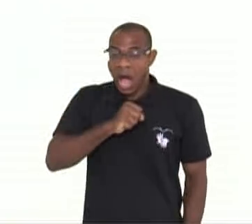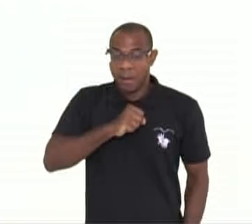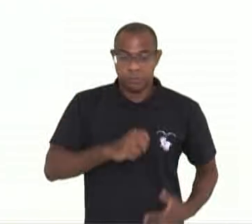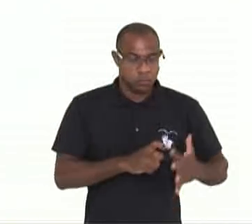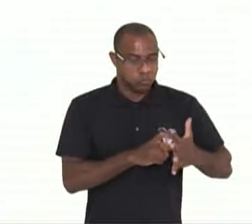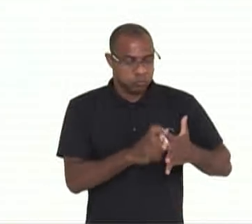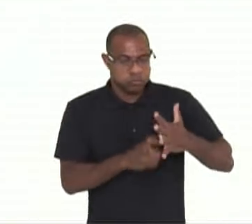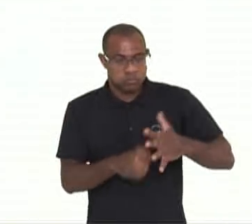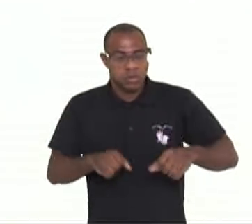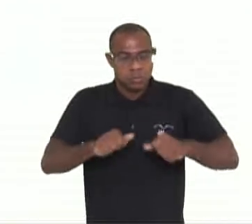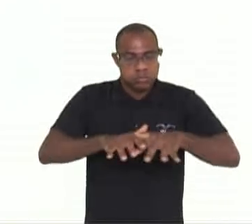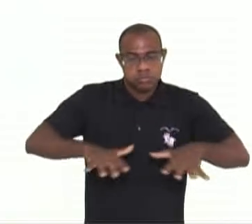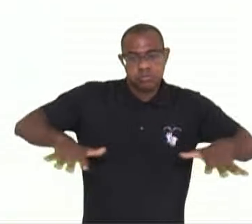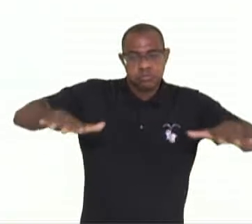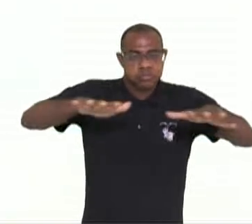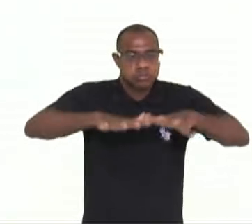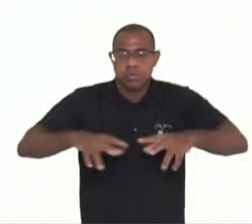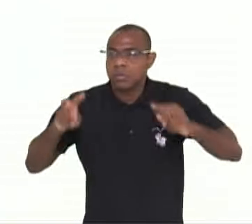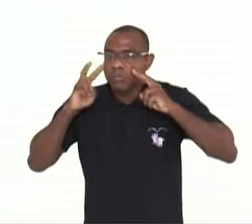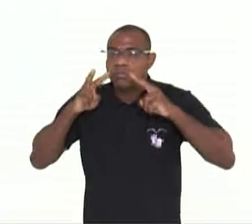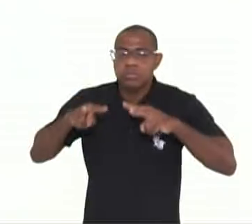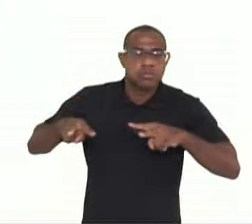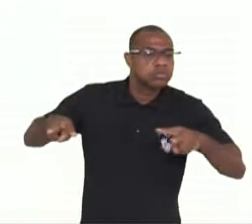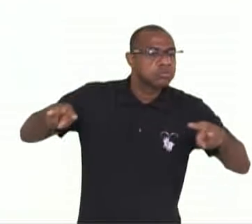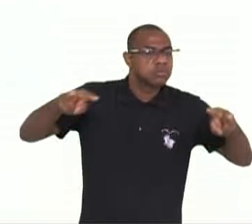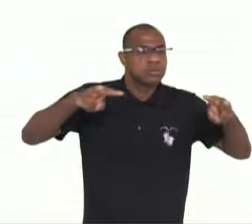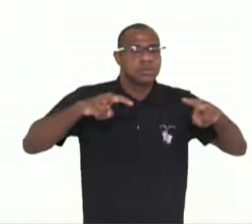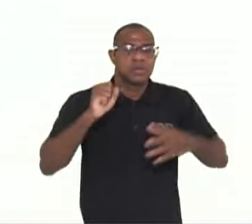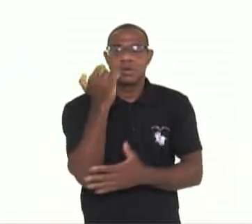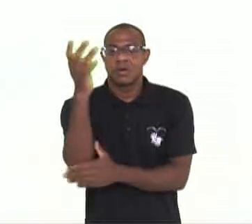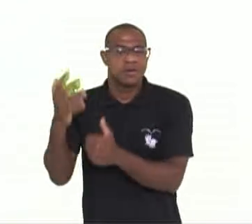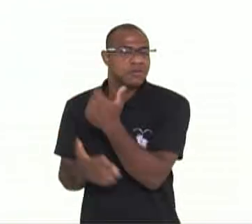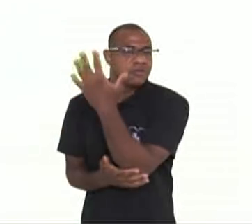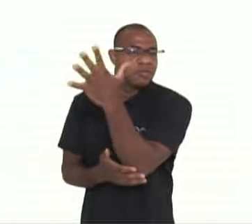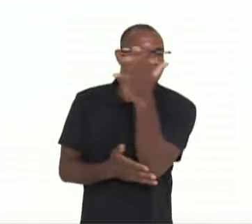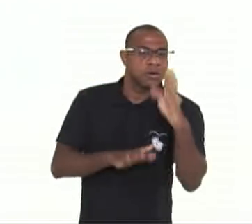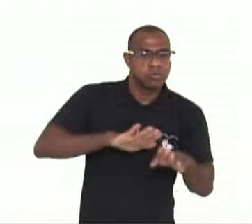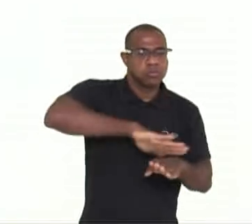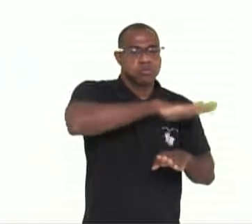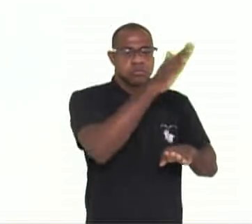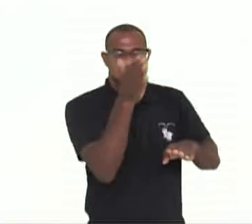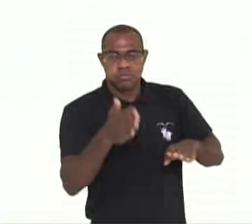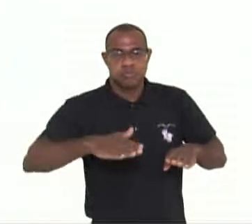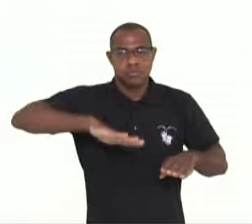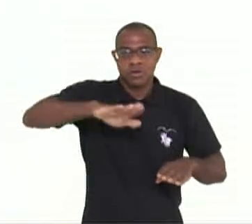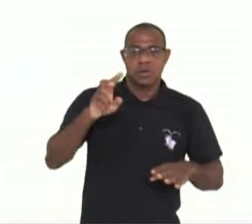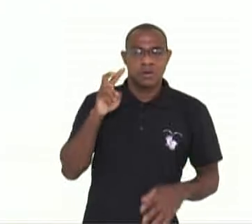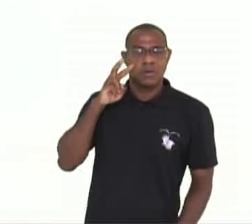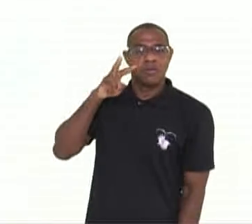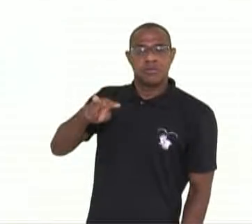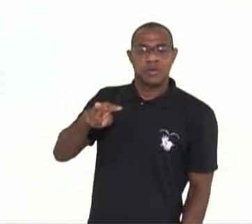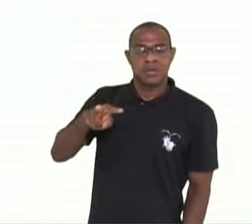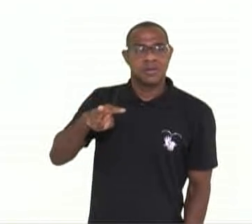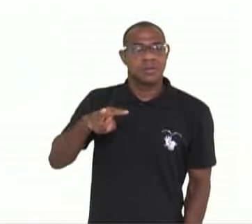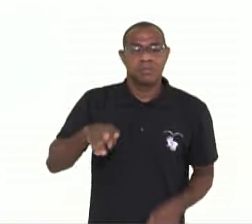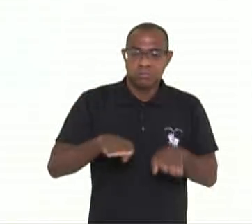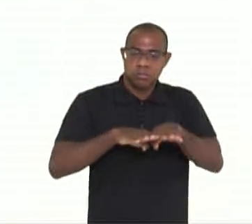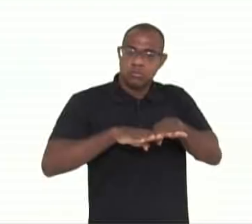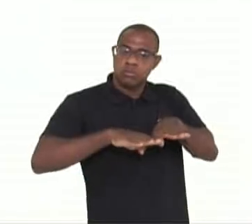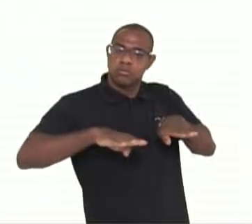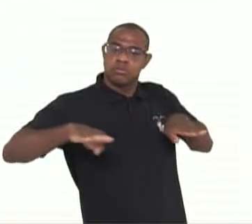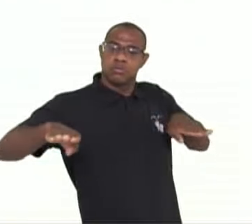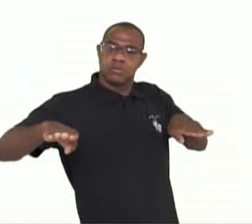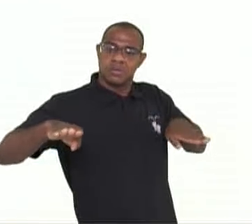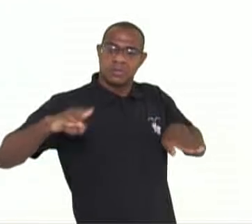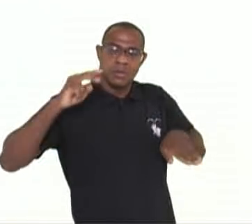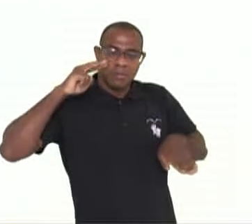dos campos, dos rochedos, dos pântanos, através de pontes suspensas. Planamos sob os